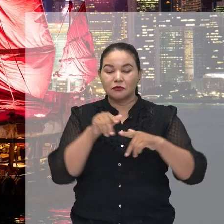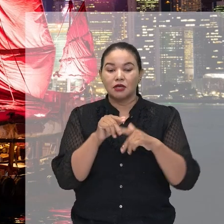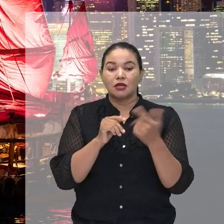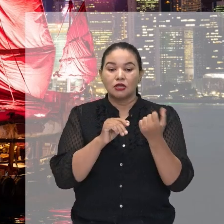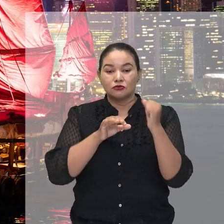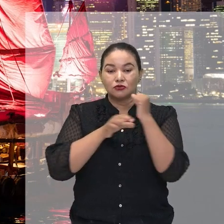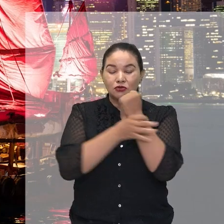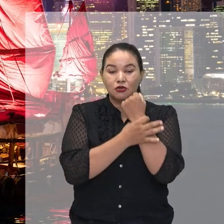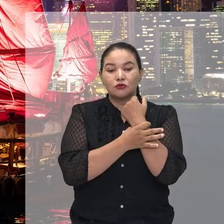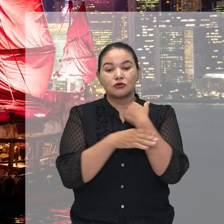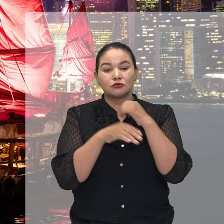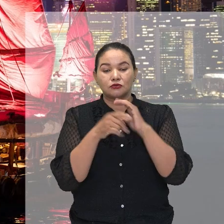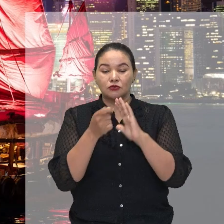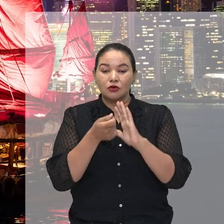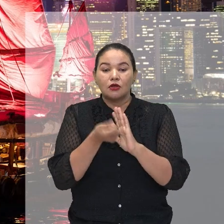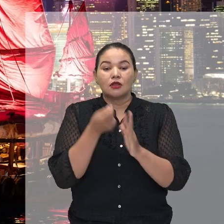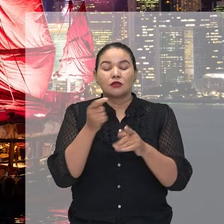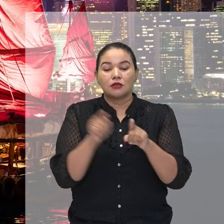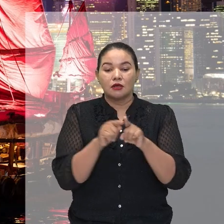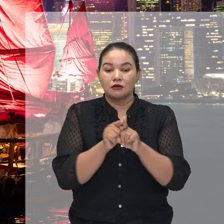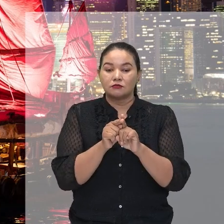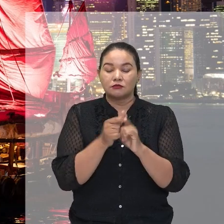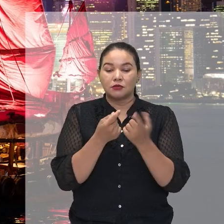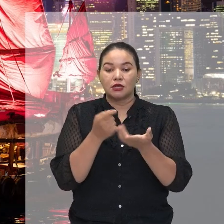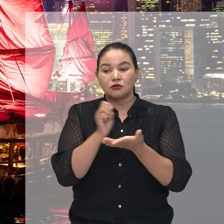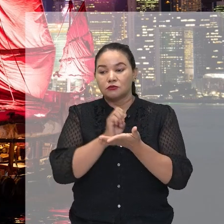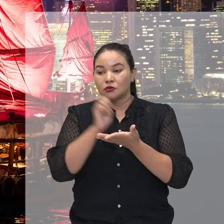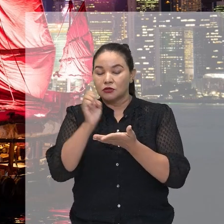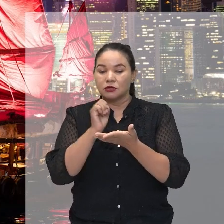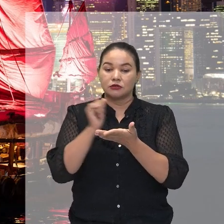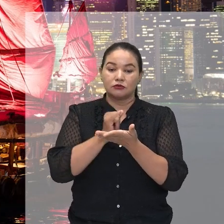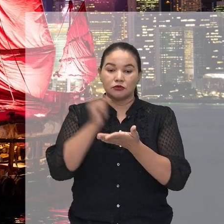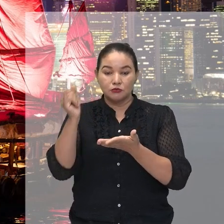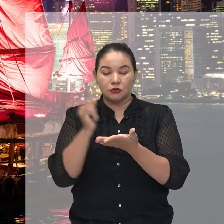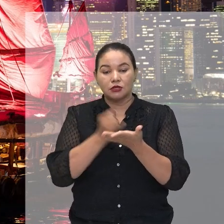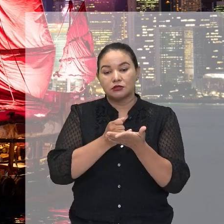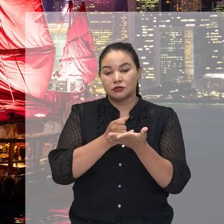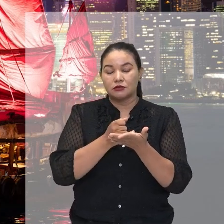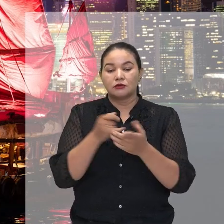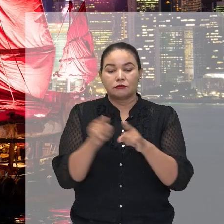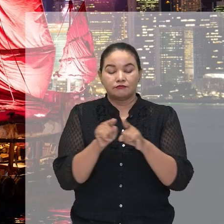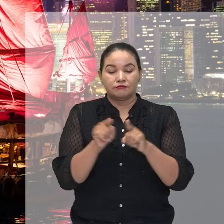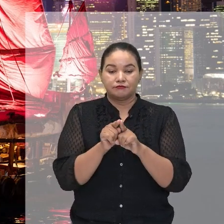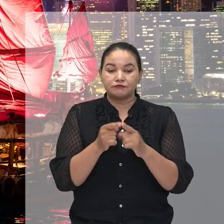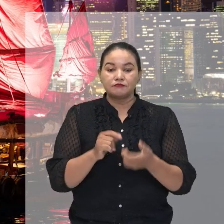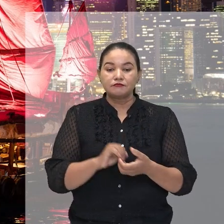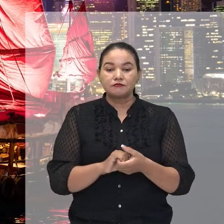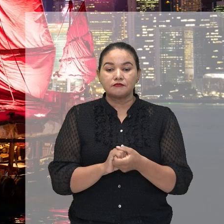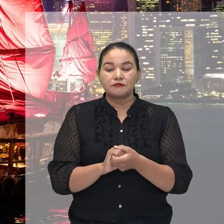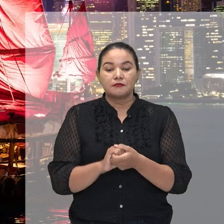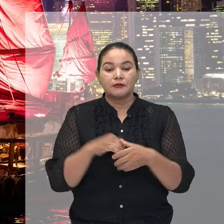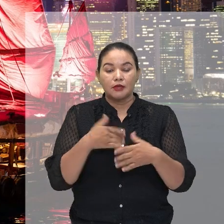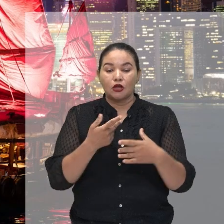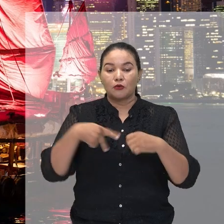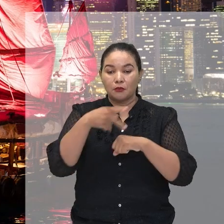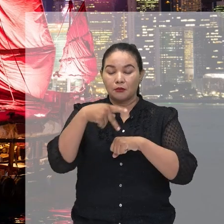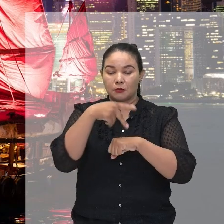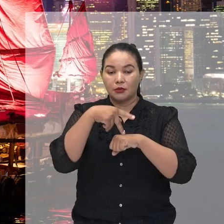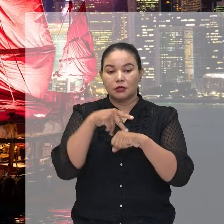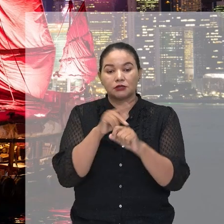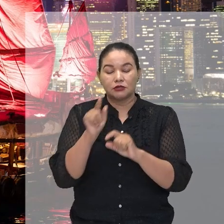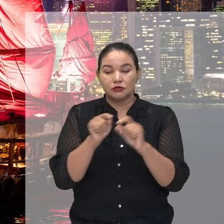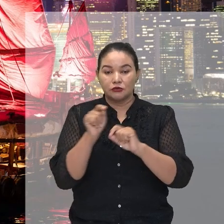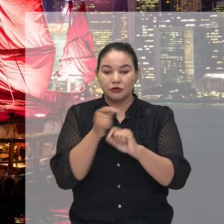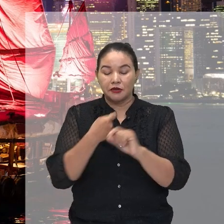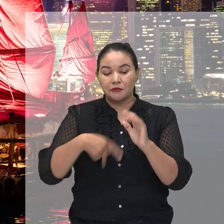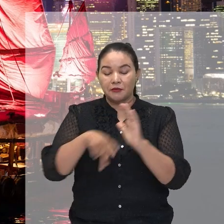também companhias de exportação e importação. E hoje, se a gente observar, né, esses países considerados aí fazendo